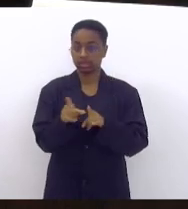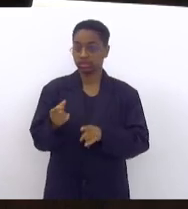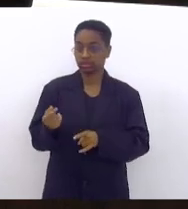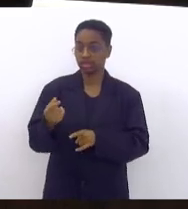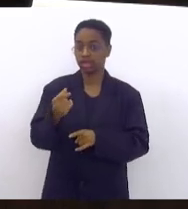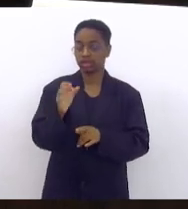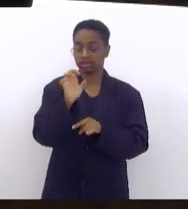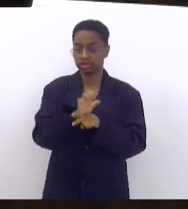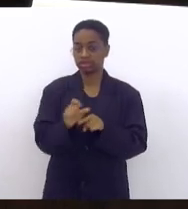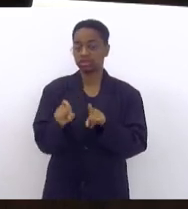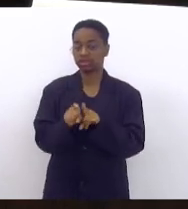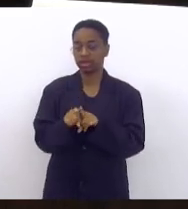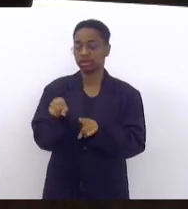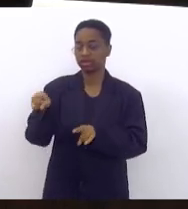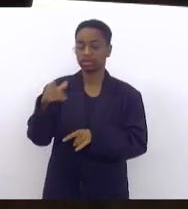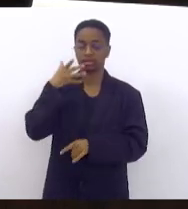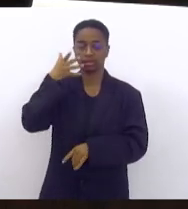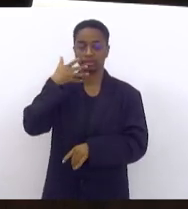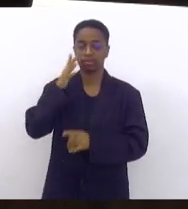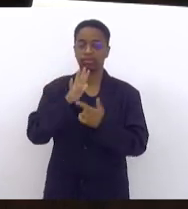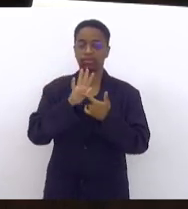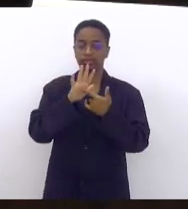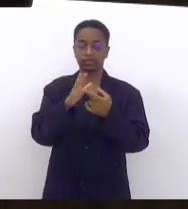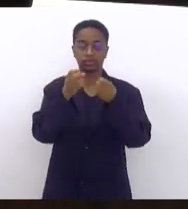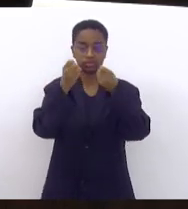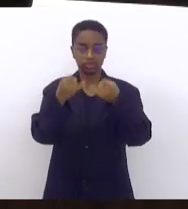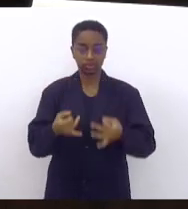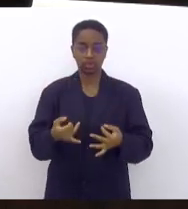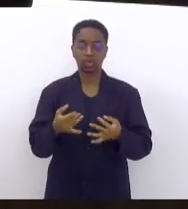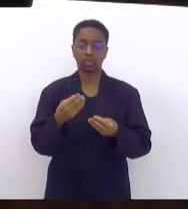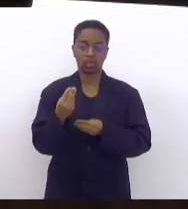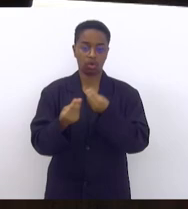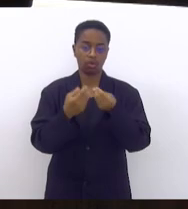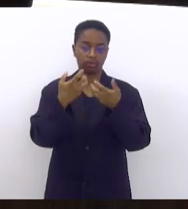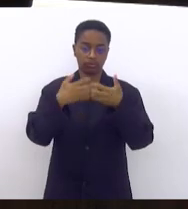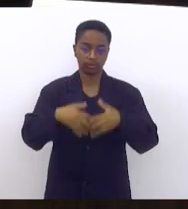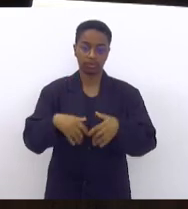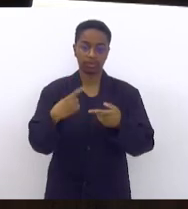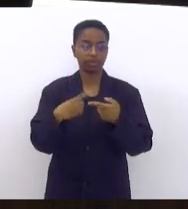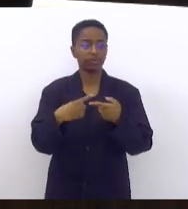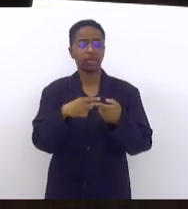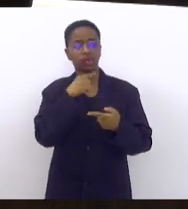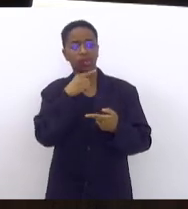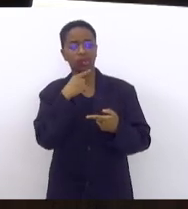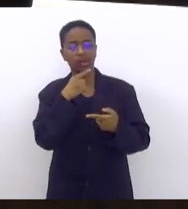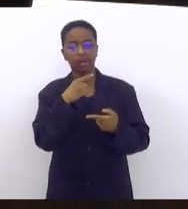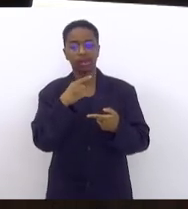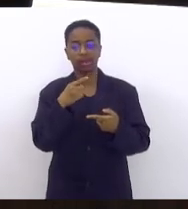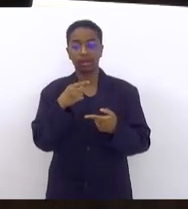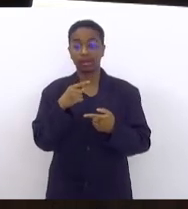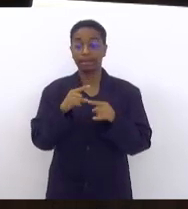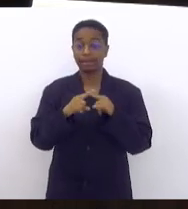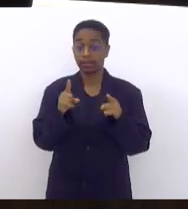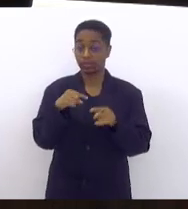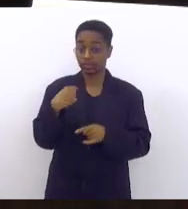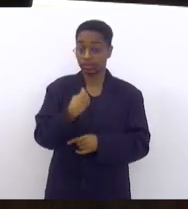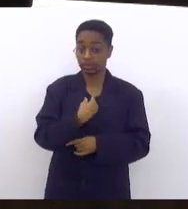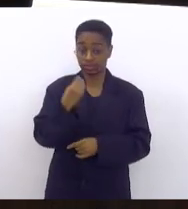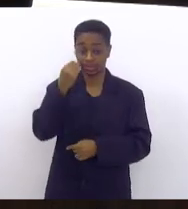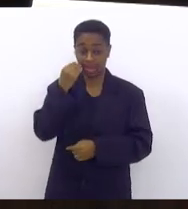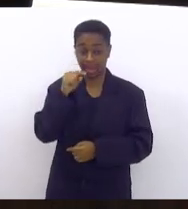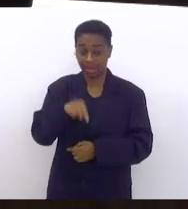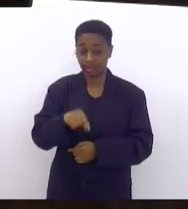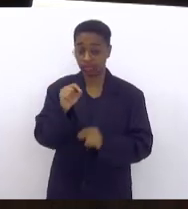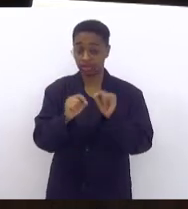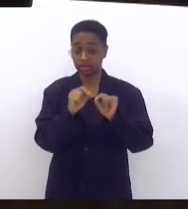também já fez essa fala inicialmente, dando o destaque. Ah, porque não saiu? O que a gente garante aqui, como Secretaria de